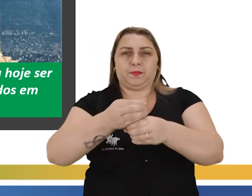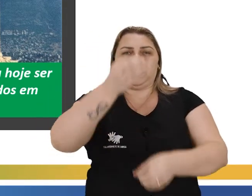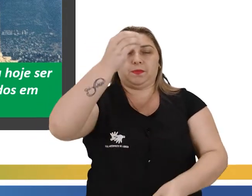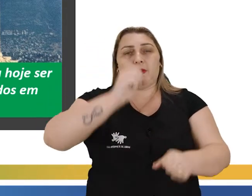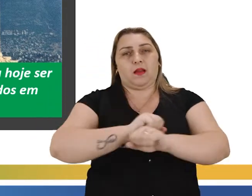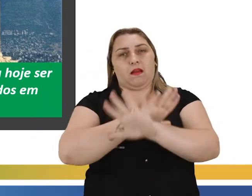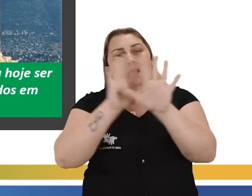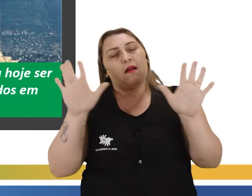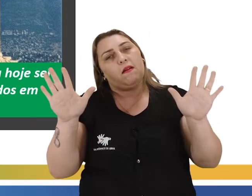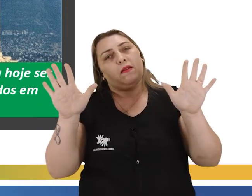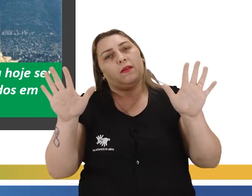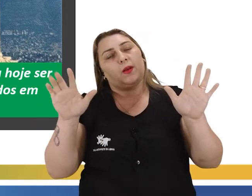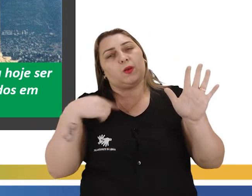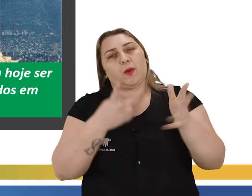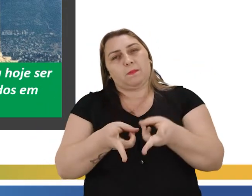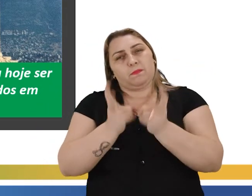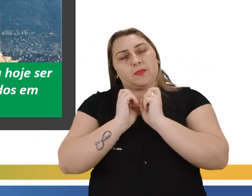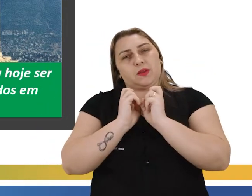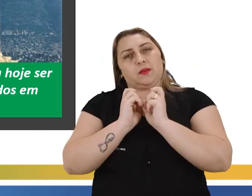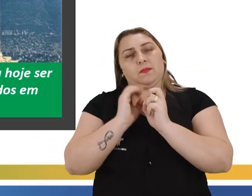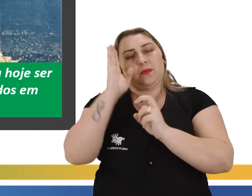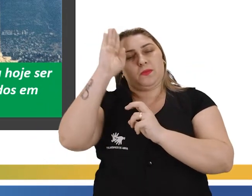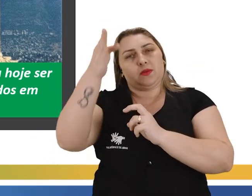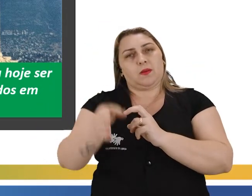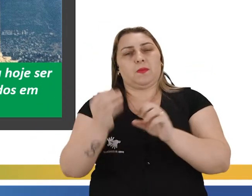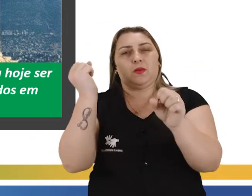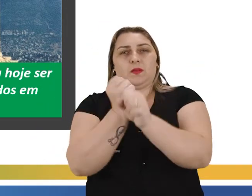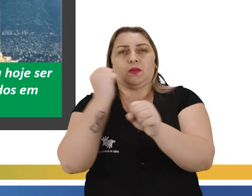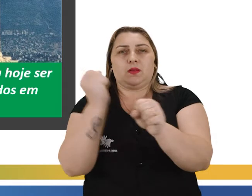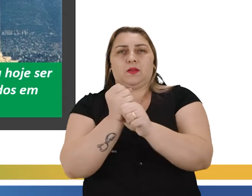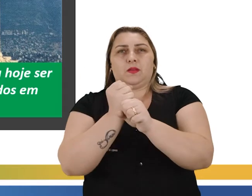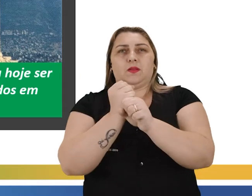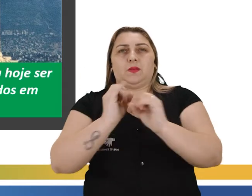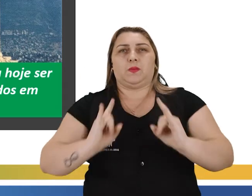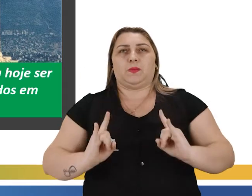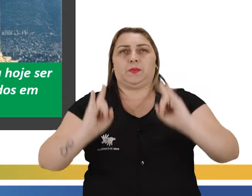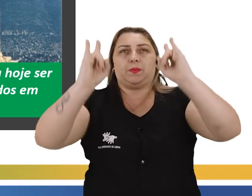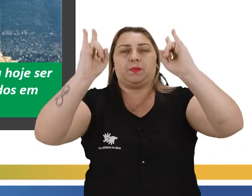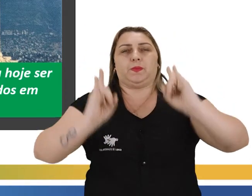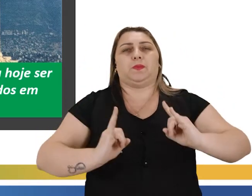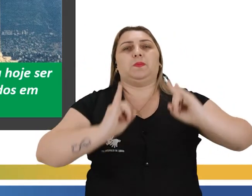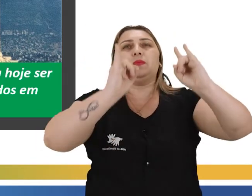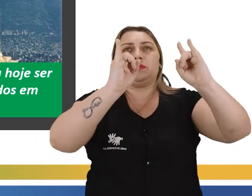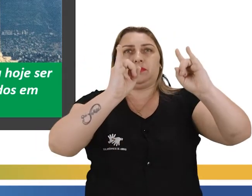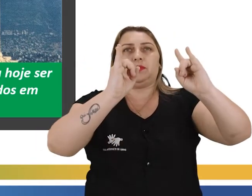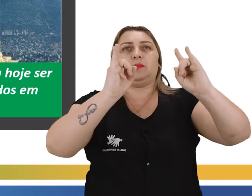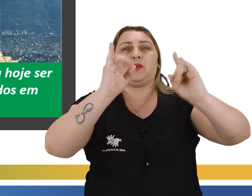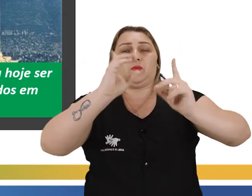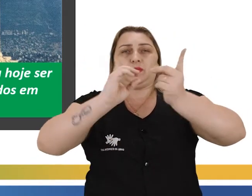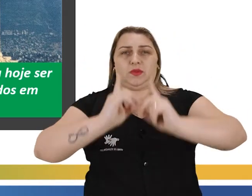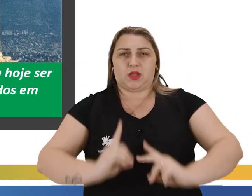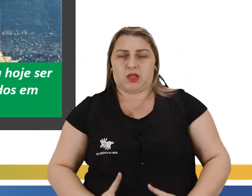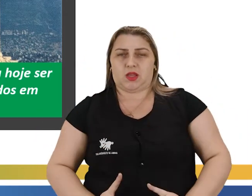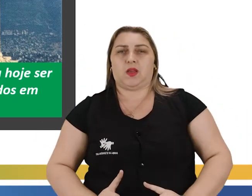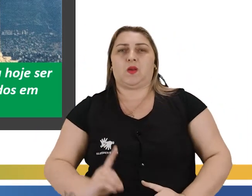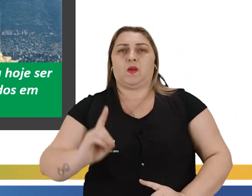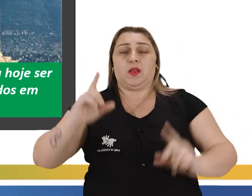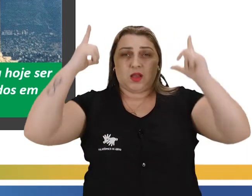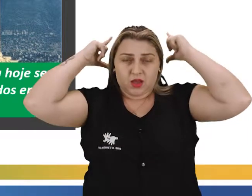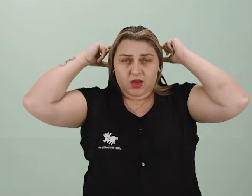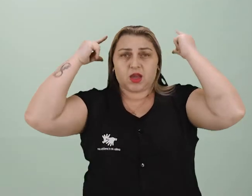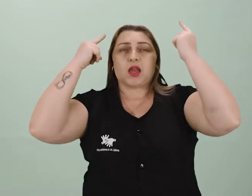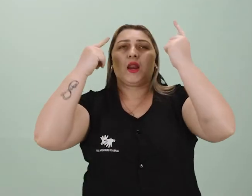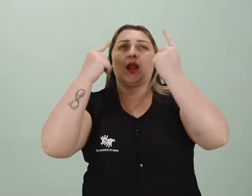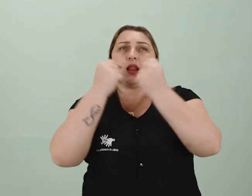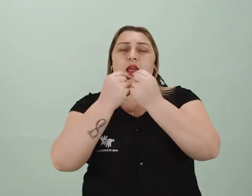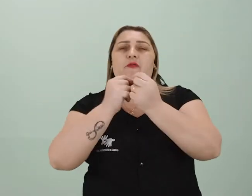claro, nós percebemos isso principalmente na construção dos templos, que foram construídos para os deuses gregos, que os gregos